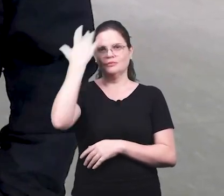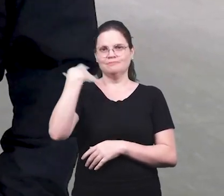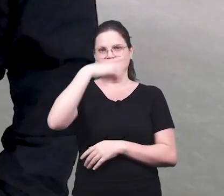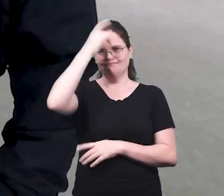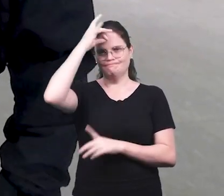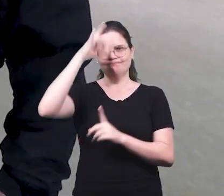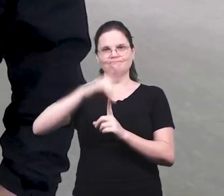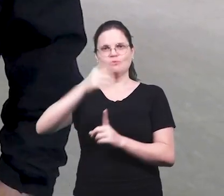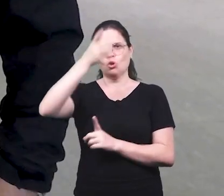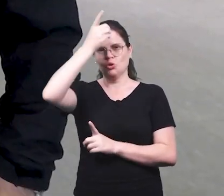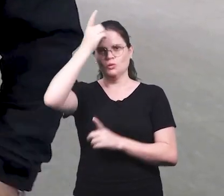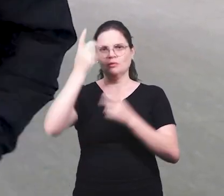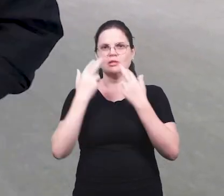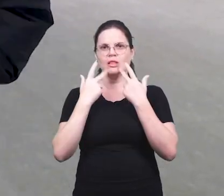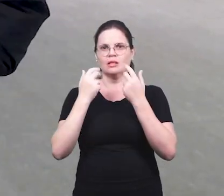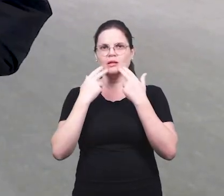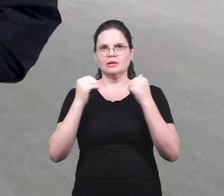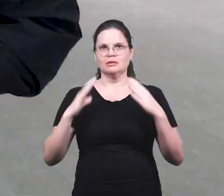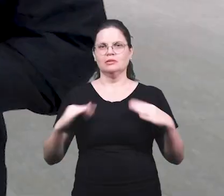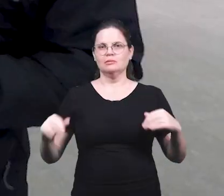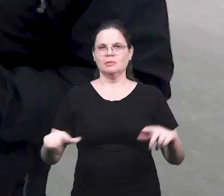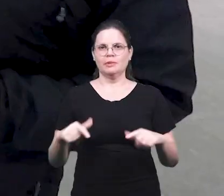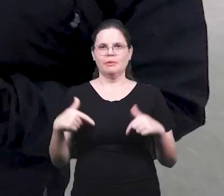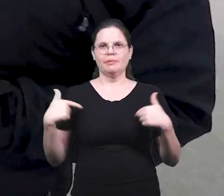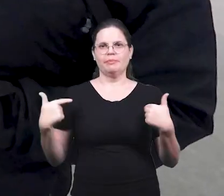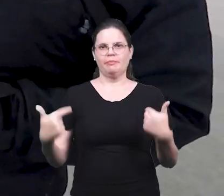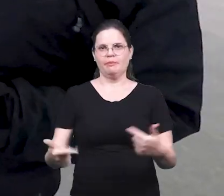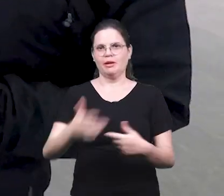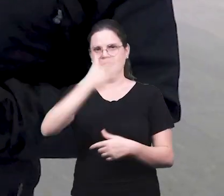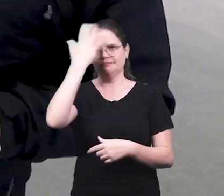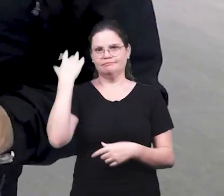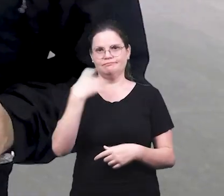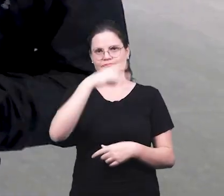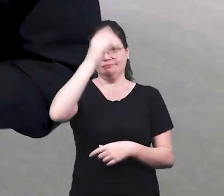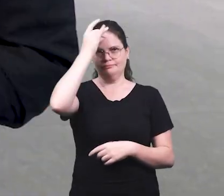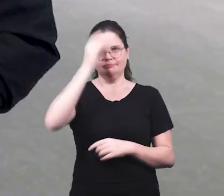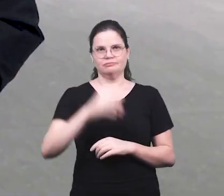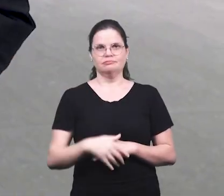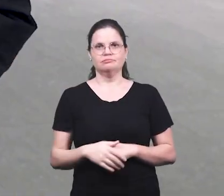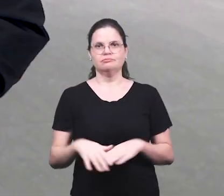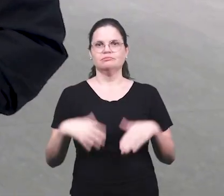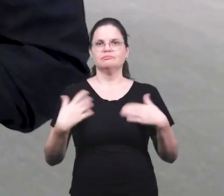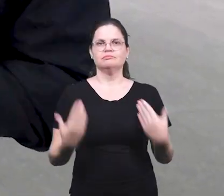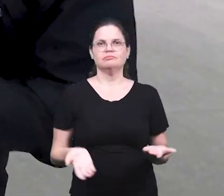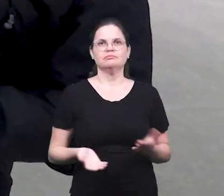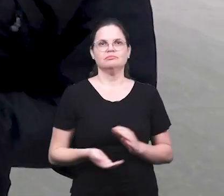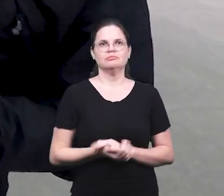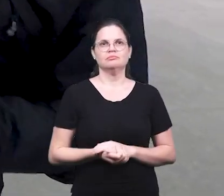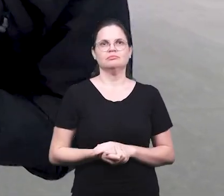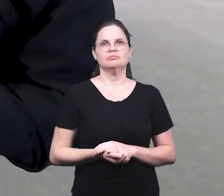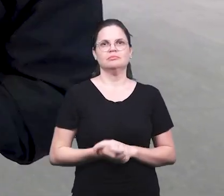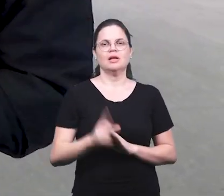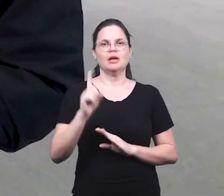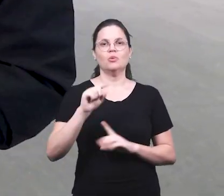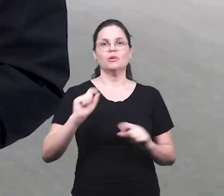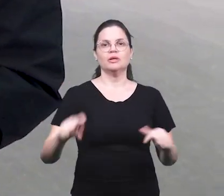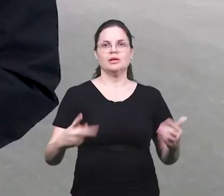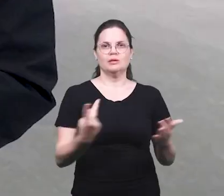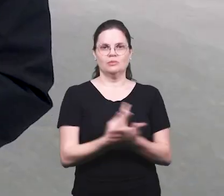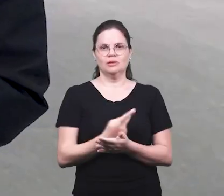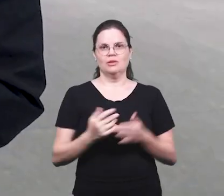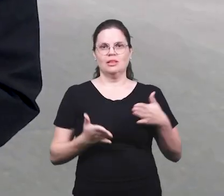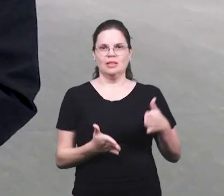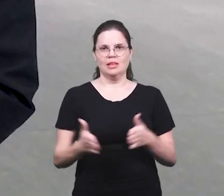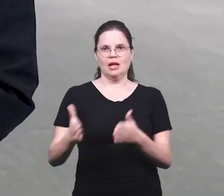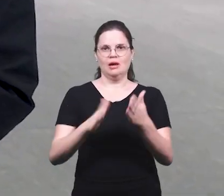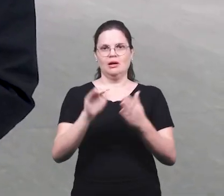línguas e operações do Espírito Santo. Então isso é um pouco do avivamento